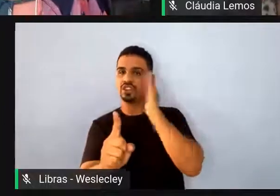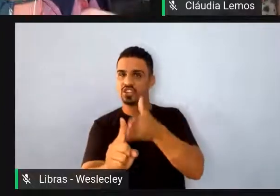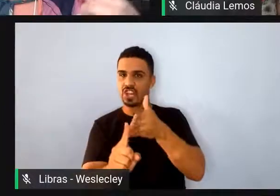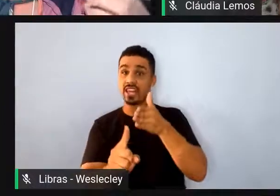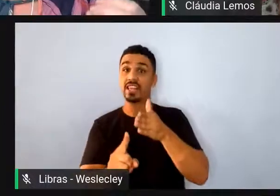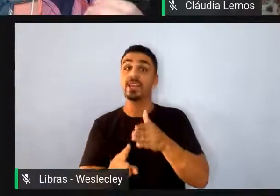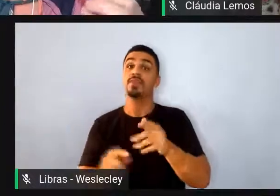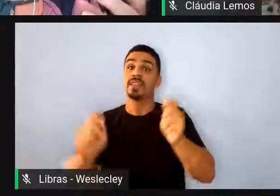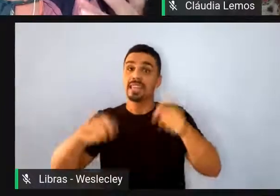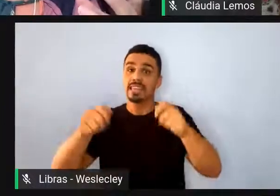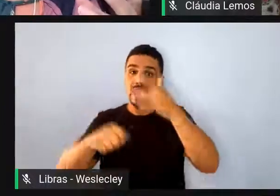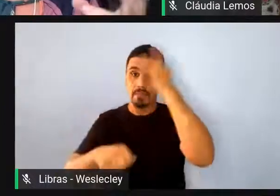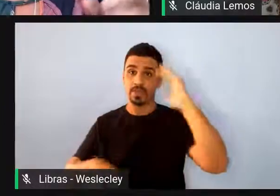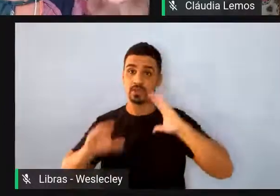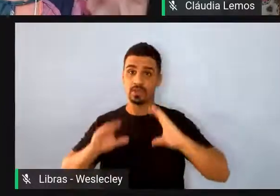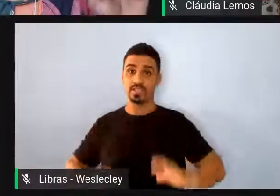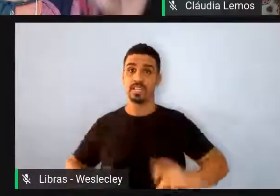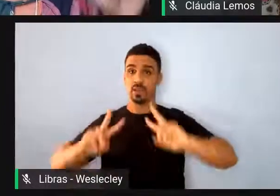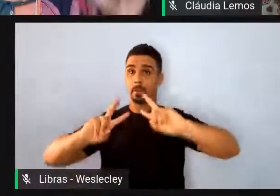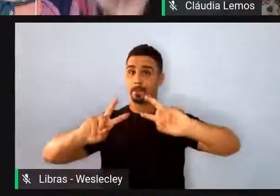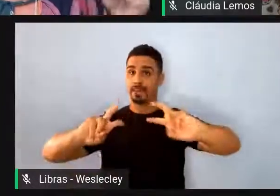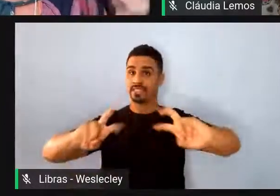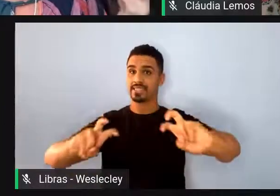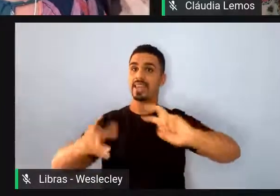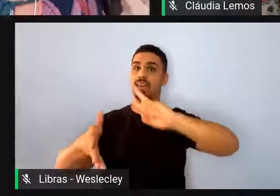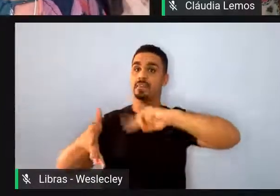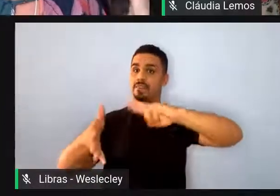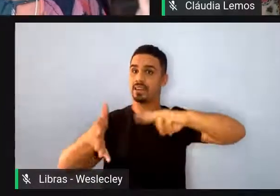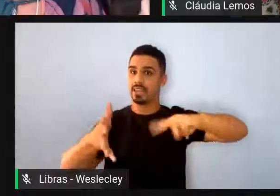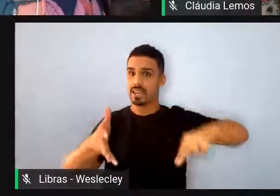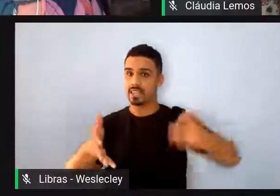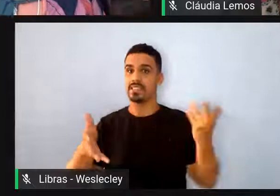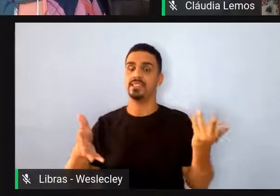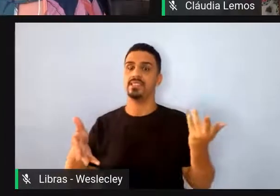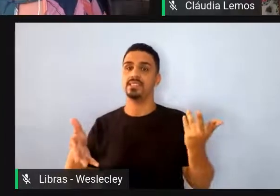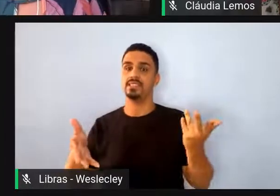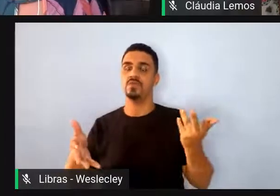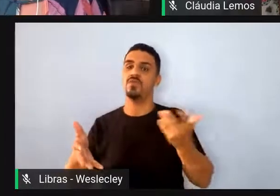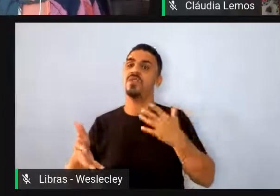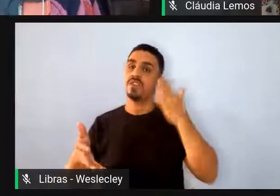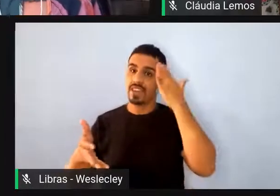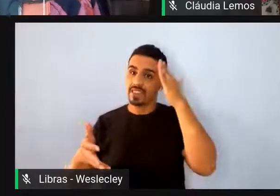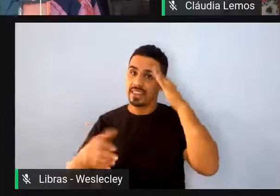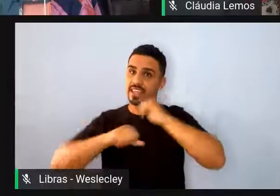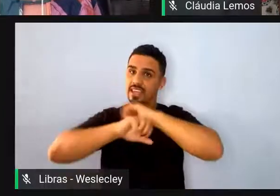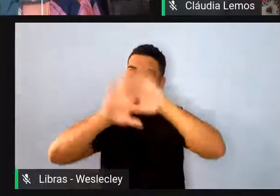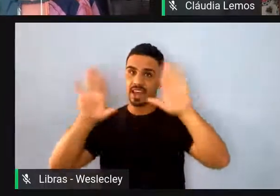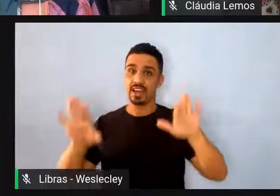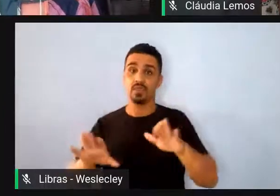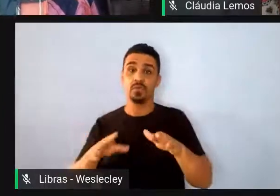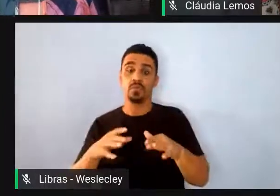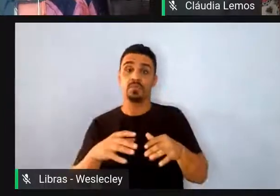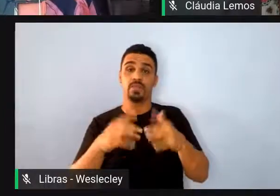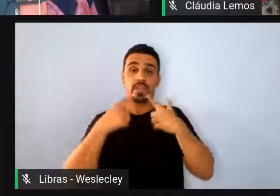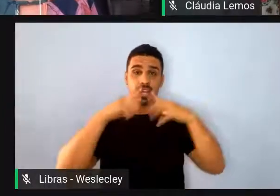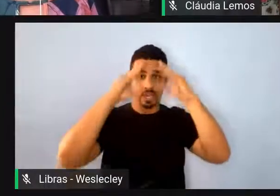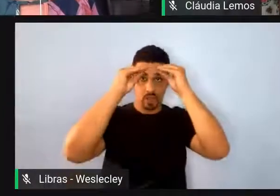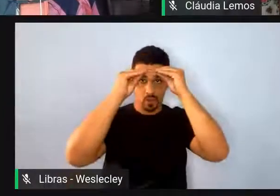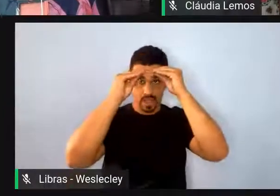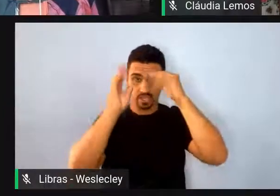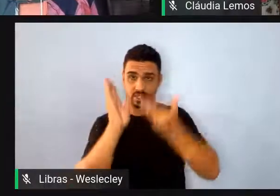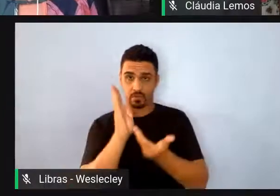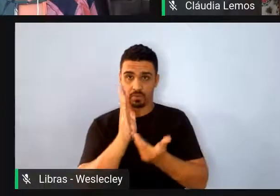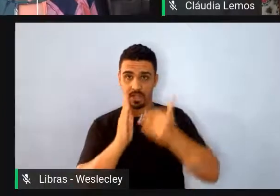compreender esse legislês, né? Que a linguagem do parlamento é uma linguagem muito